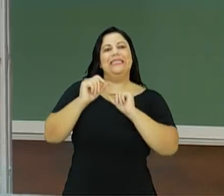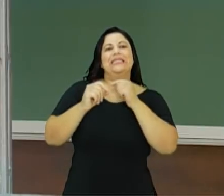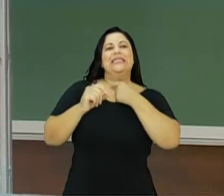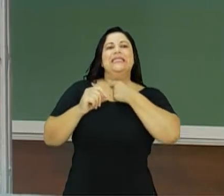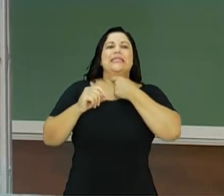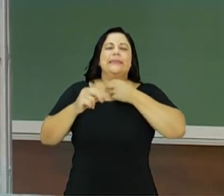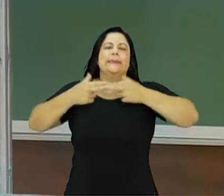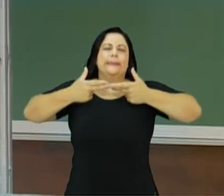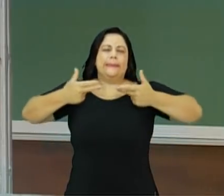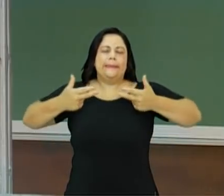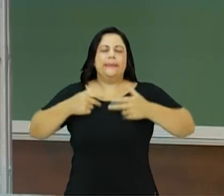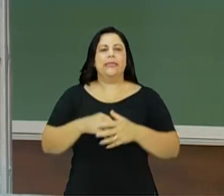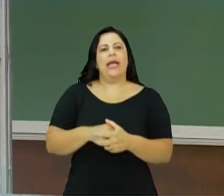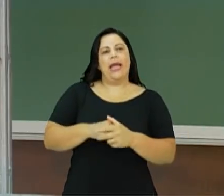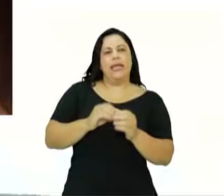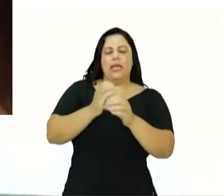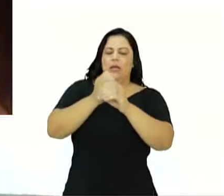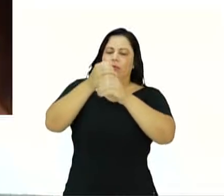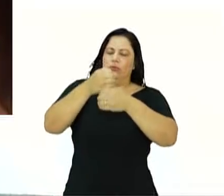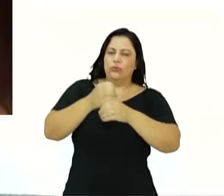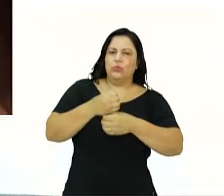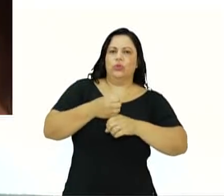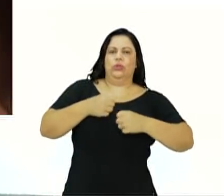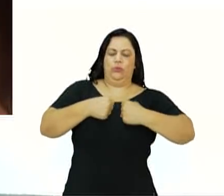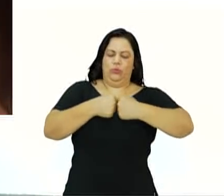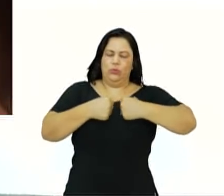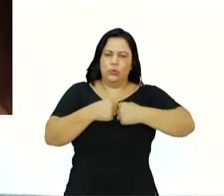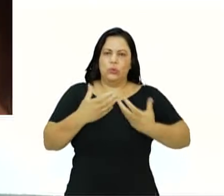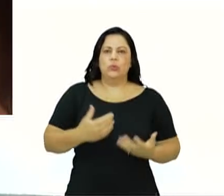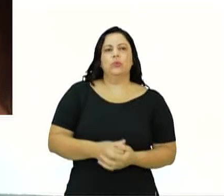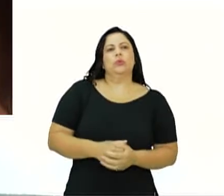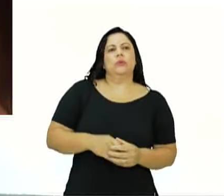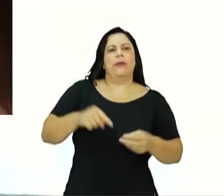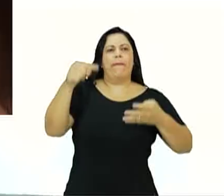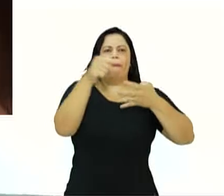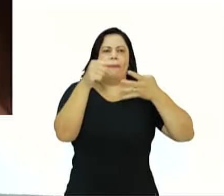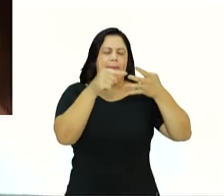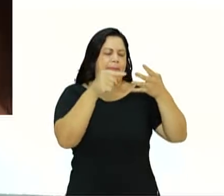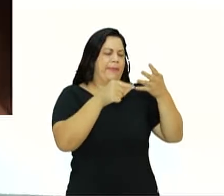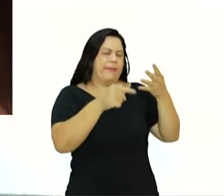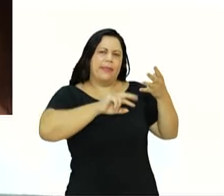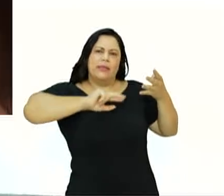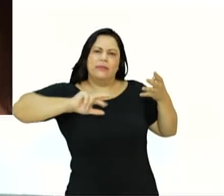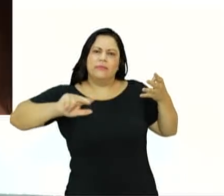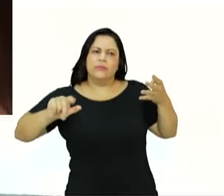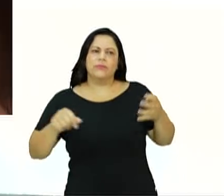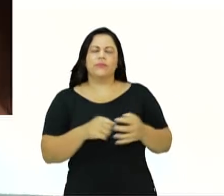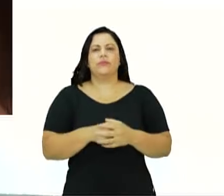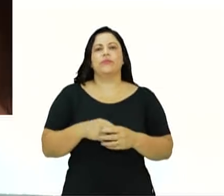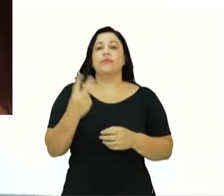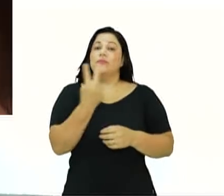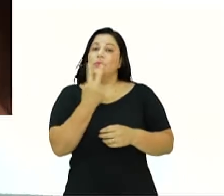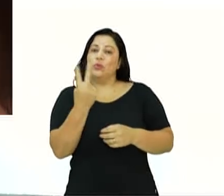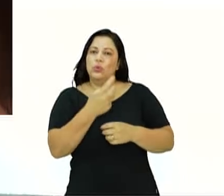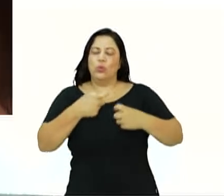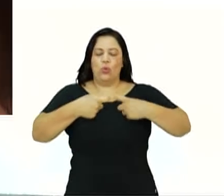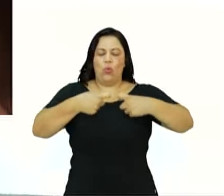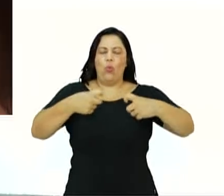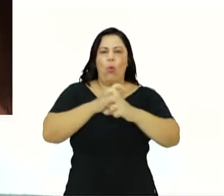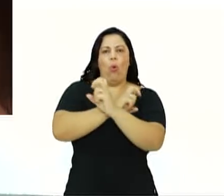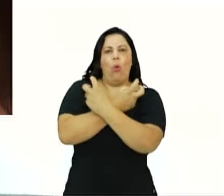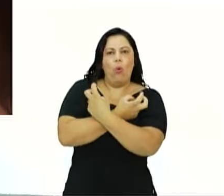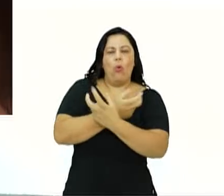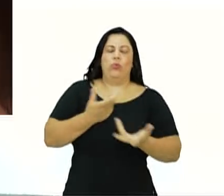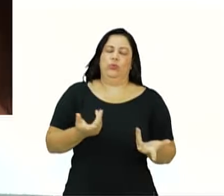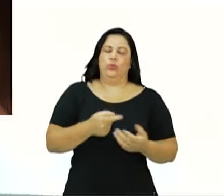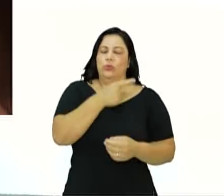discos intervertebrais, que eu já tinha falado ali para vocês, nos brônquios, nas articulações, né? Que são entre os dois ossos, assim, né? Não é